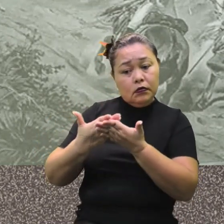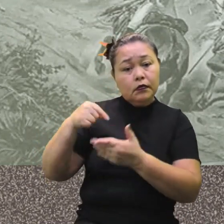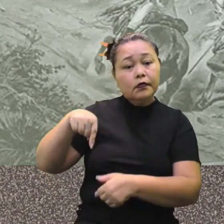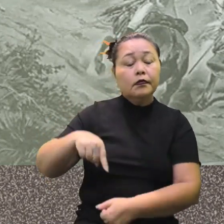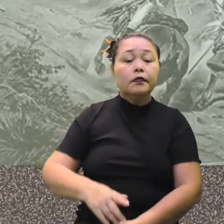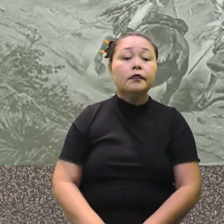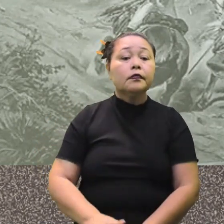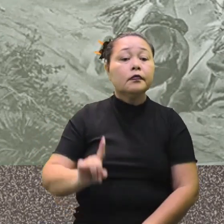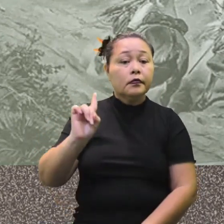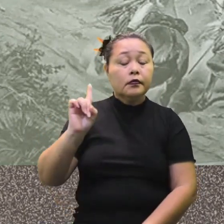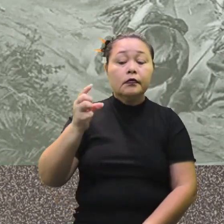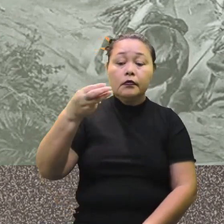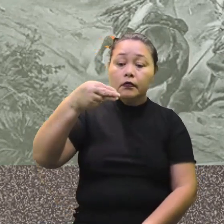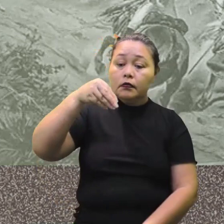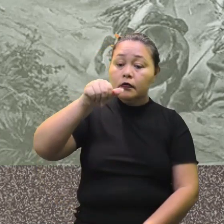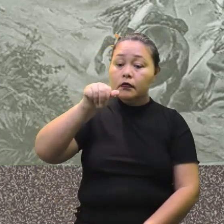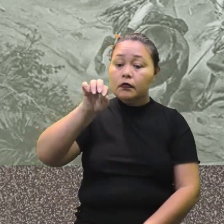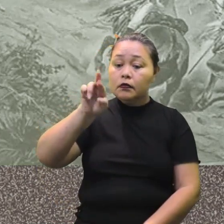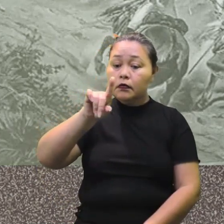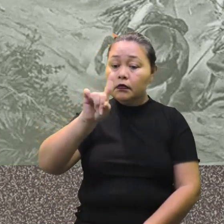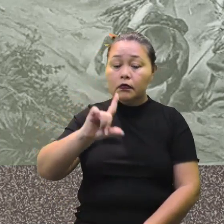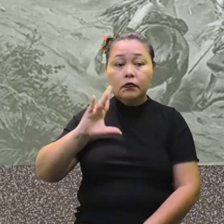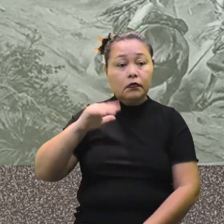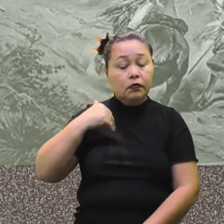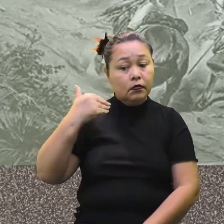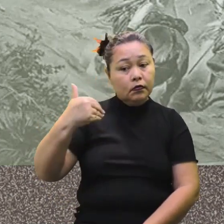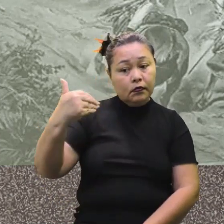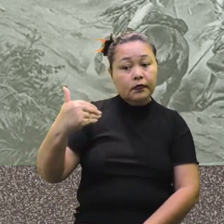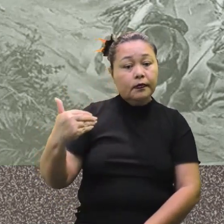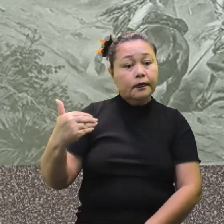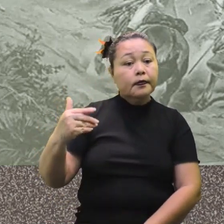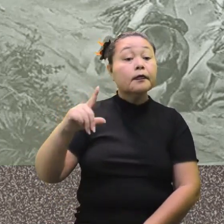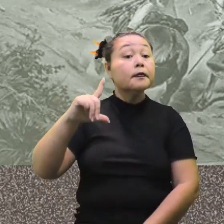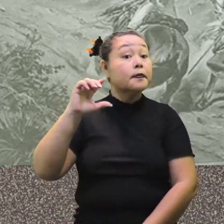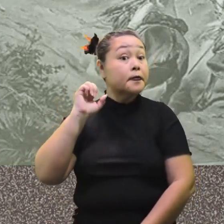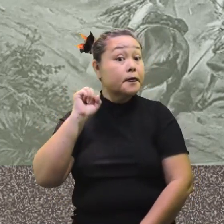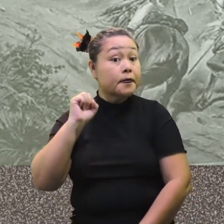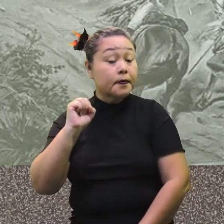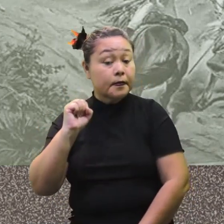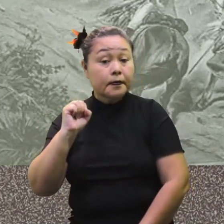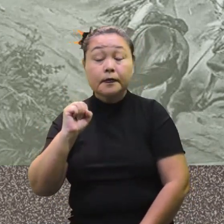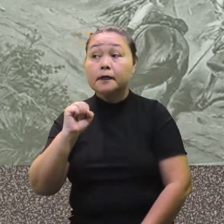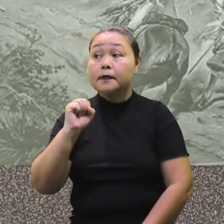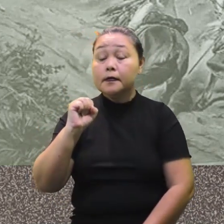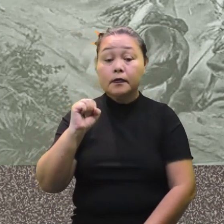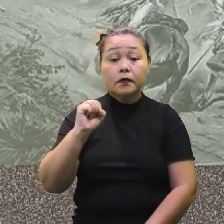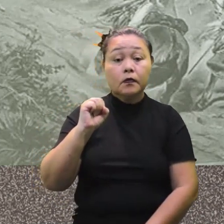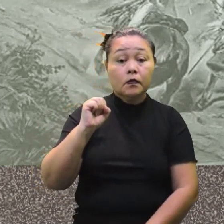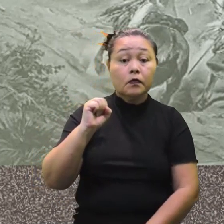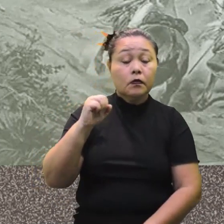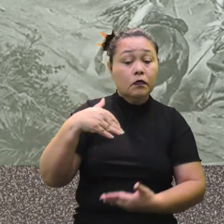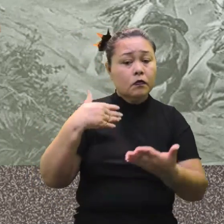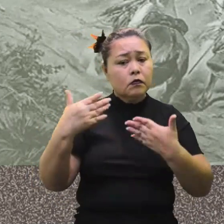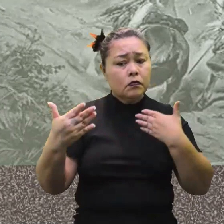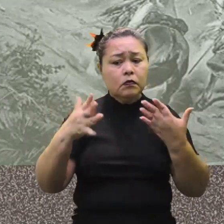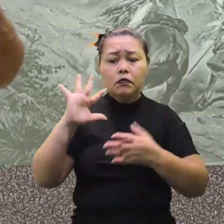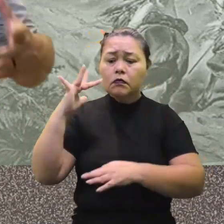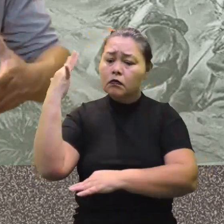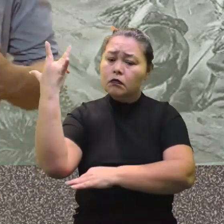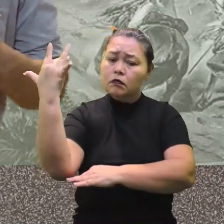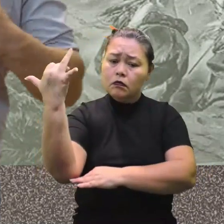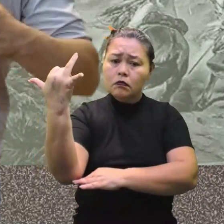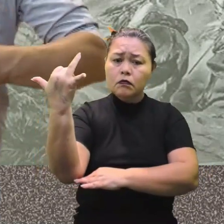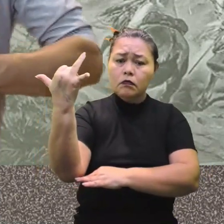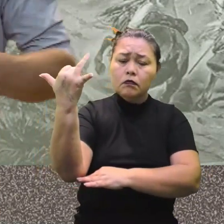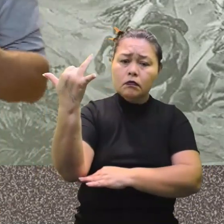ó? A matriz energética, ela, nós temos um processo dela que ela pode ser renovável, que ela pode estar ali na natureza,